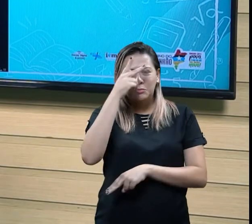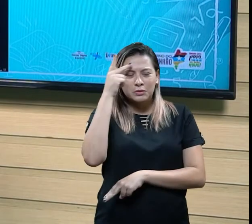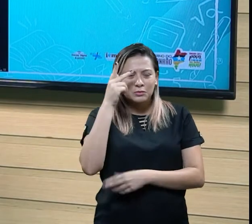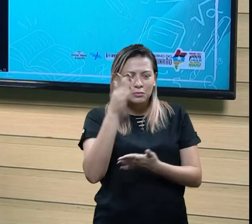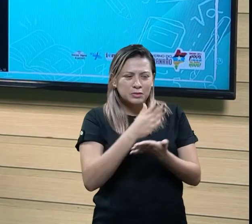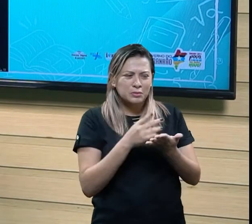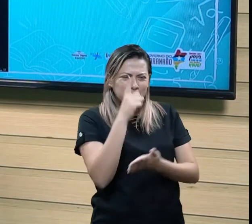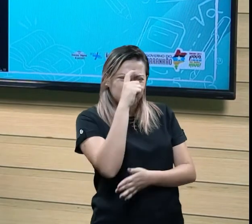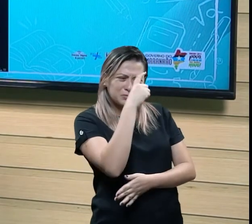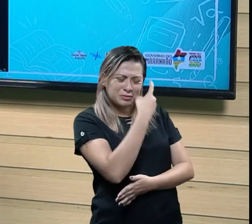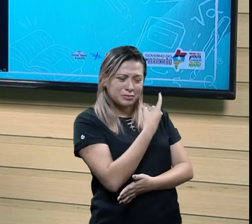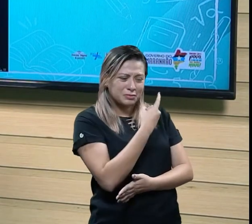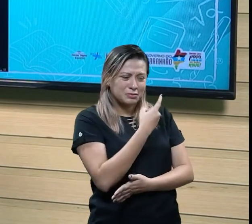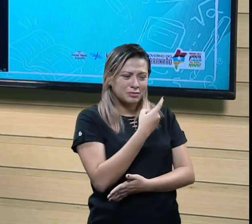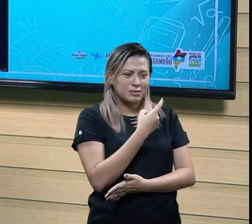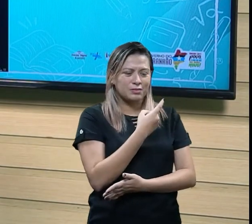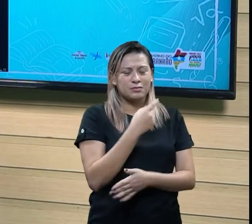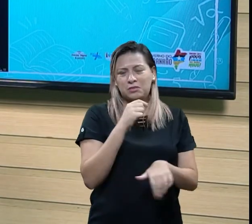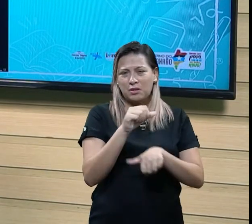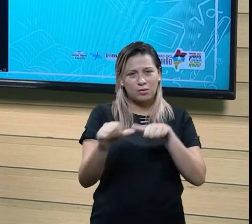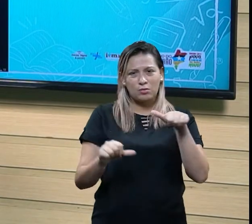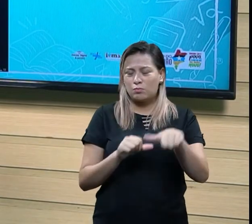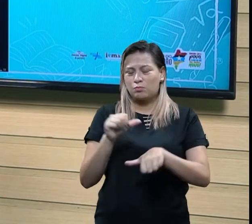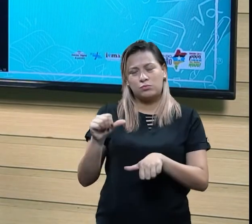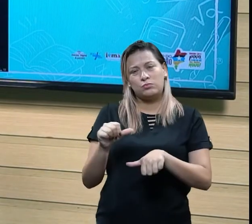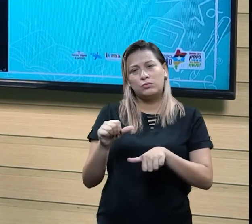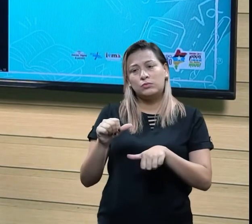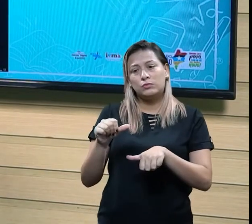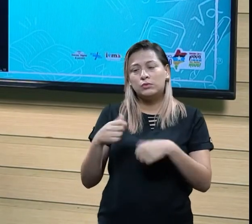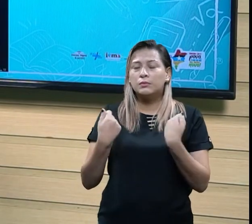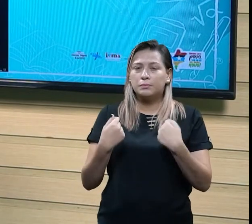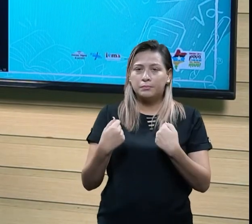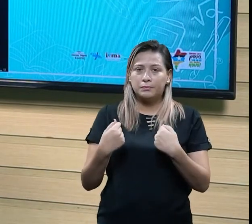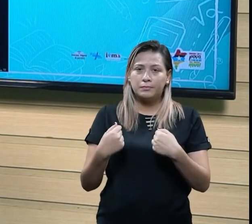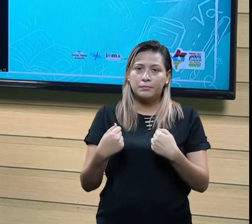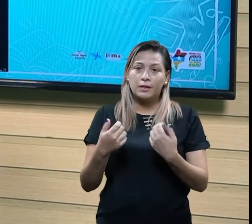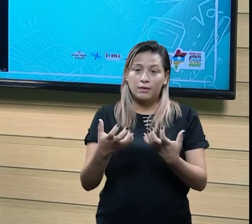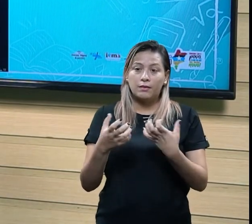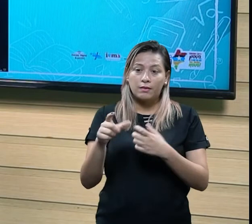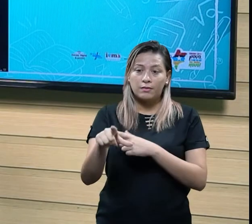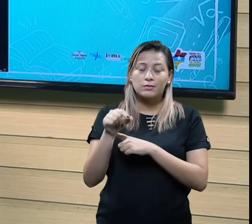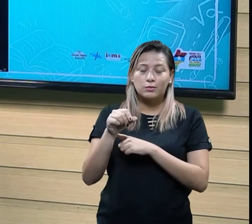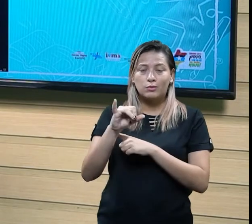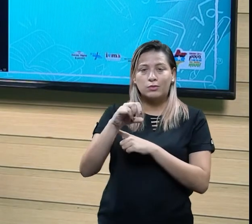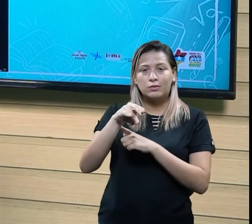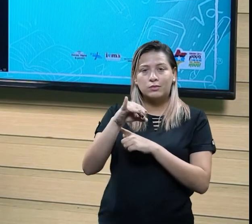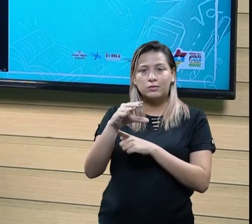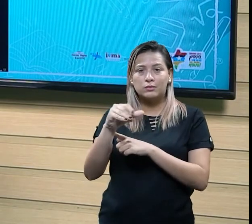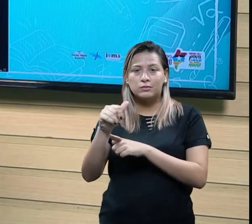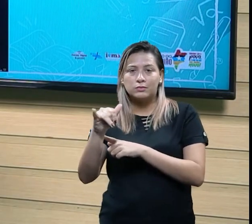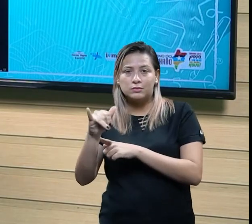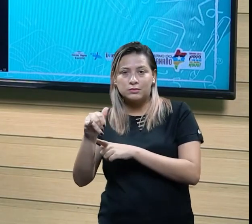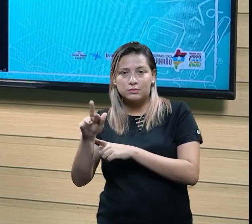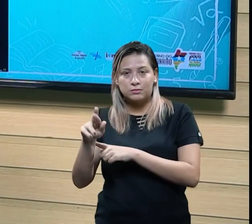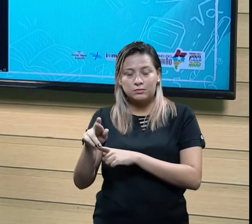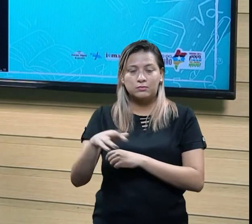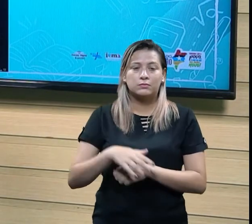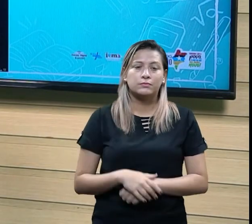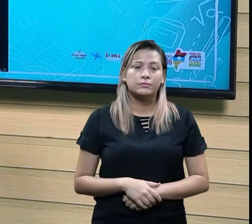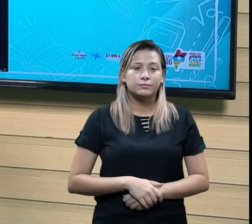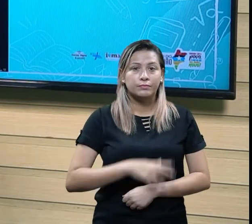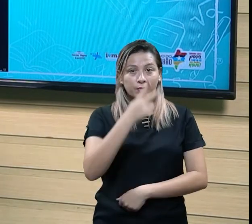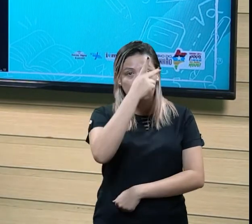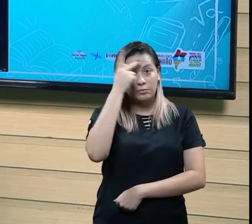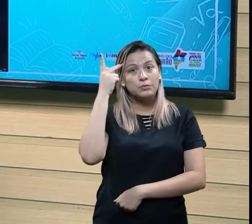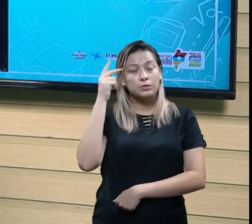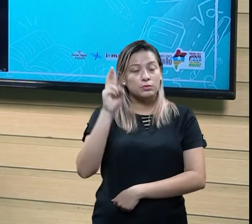dificuldade ou simplesmente não queriam mudar a forma de acessar as informações no computador. Tá? Com uma grande quantidade da